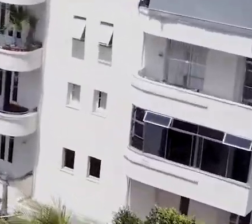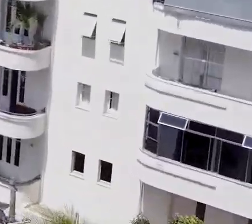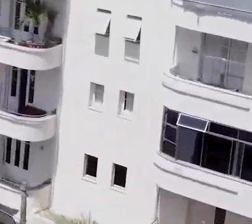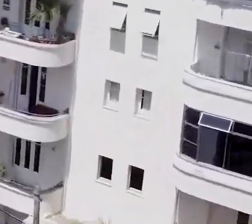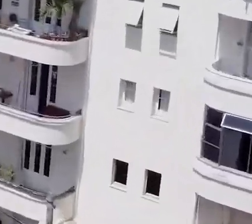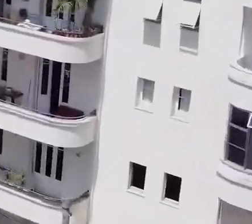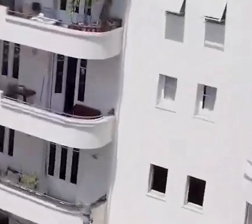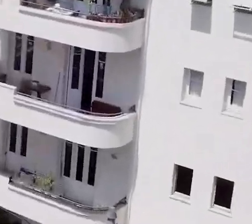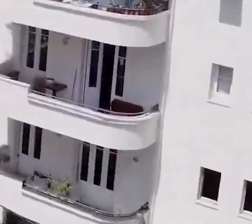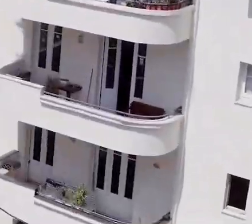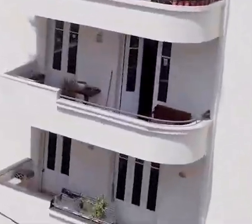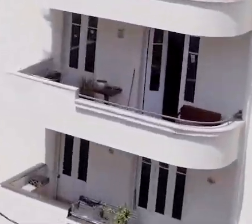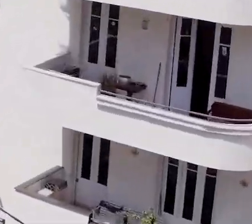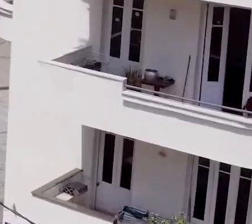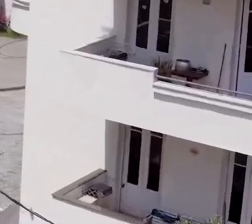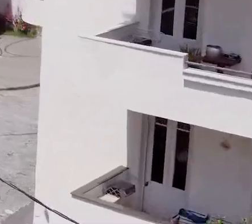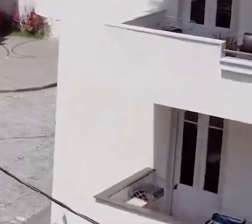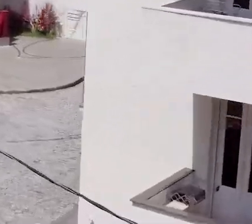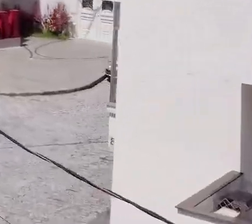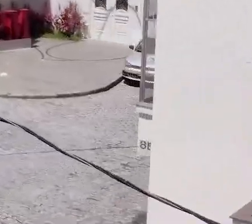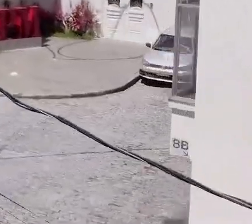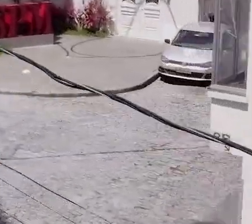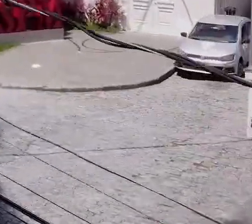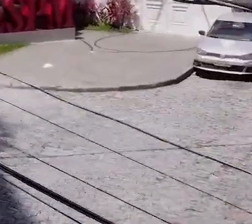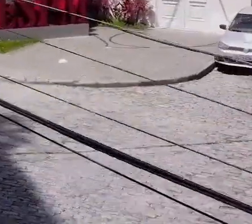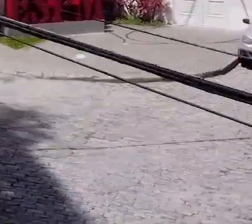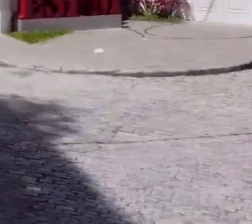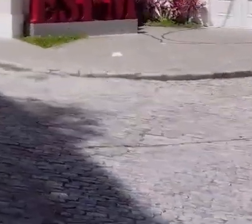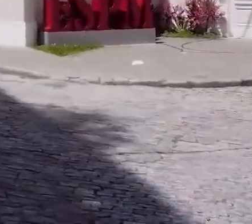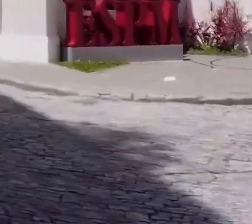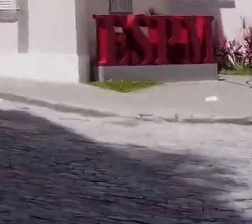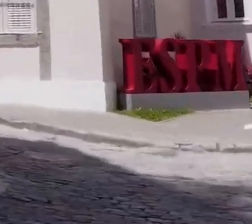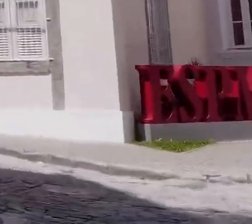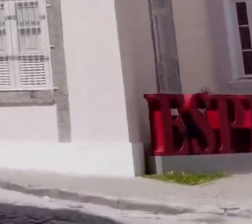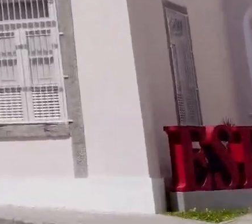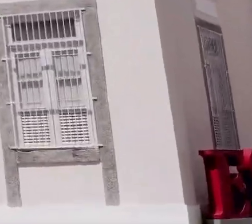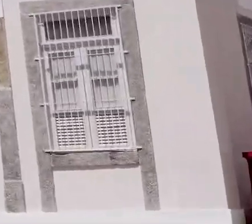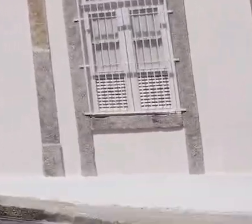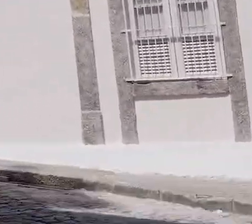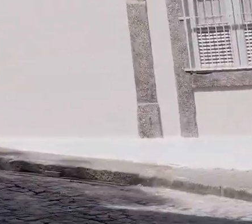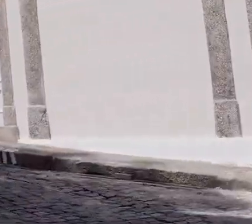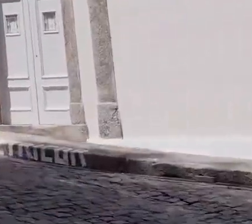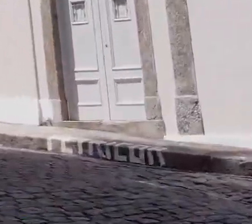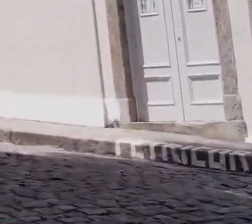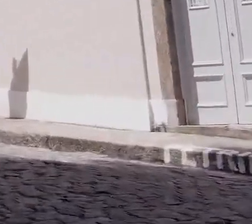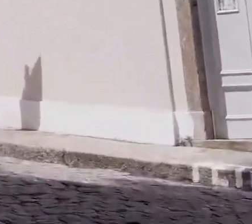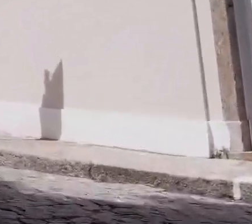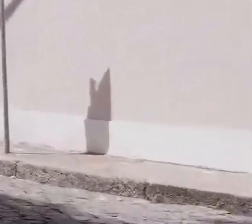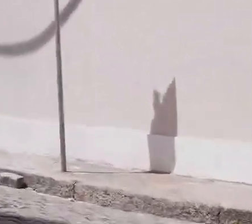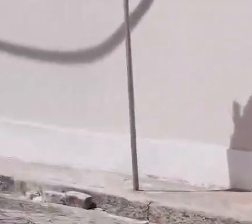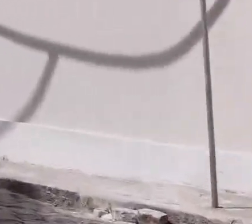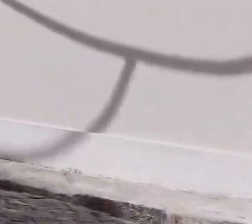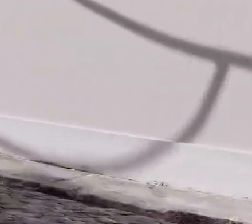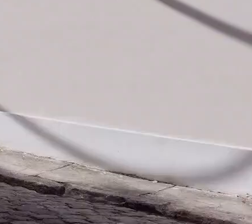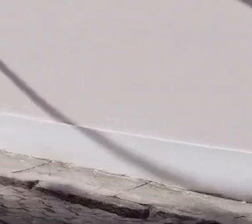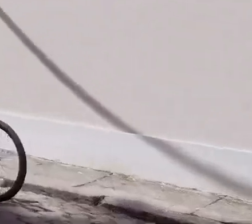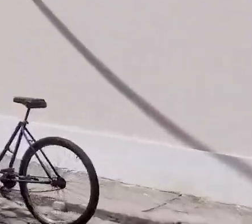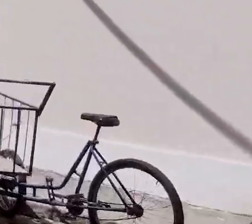A Ladeira da Glória, margeada por prédios à esquerda e à direita. Mais adiante, a fachada da ESPM.